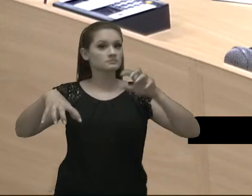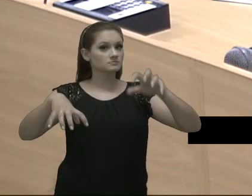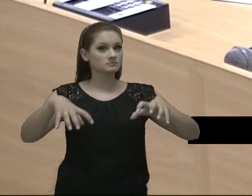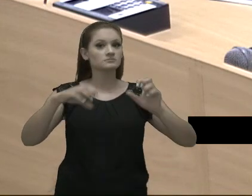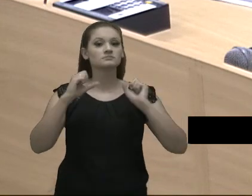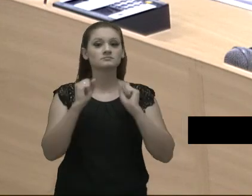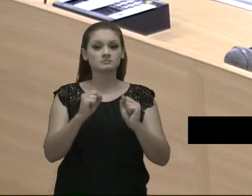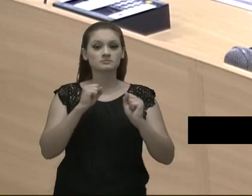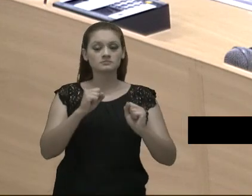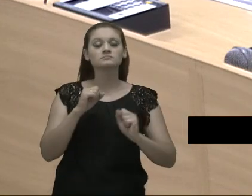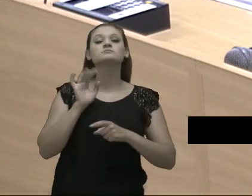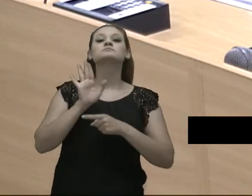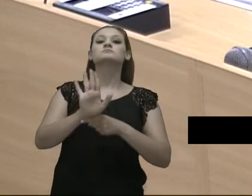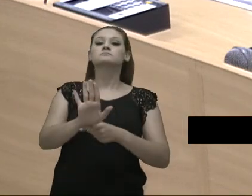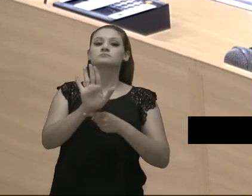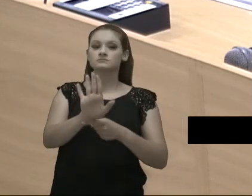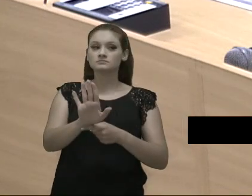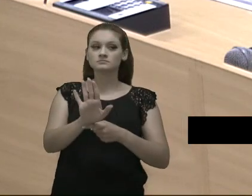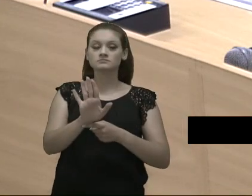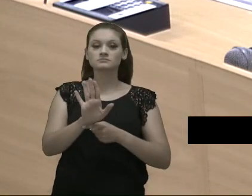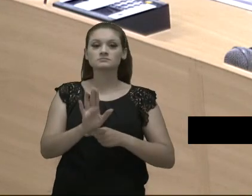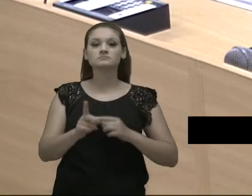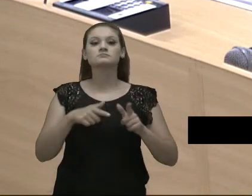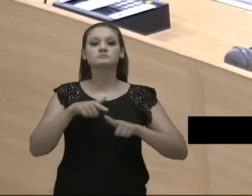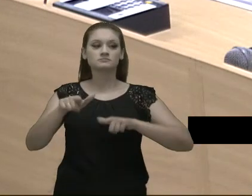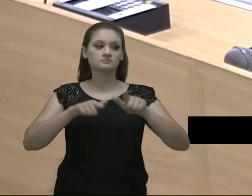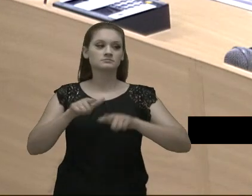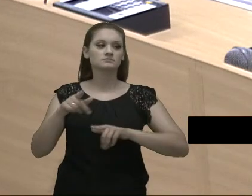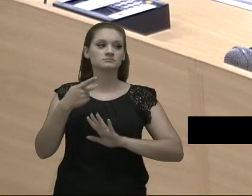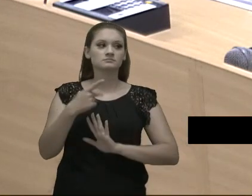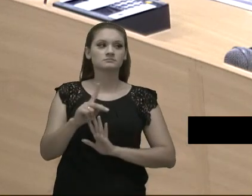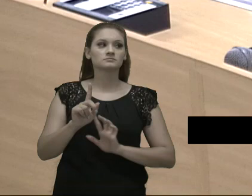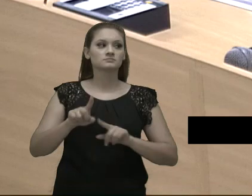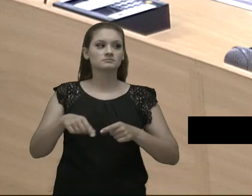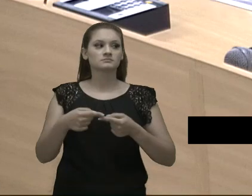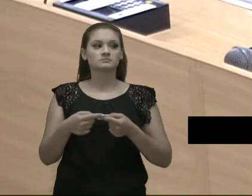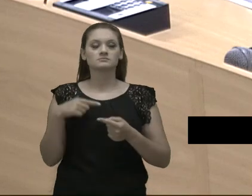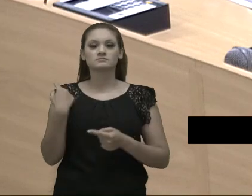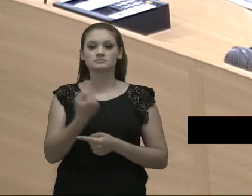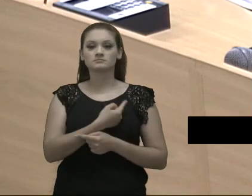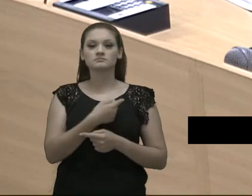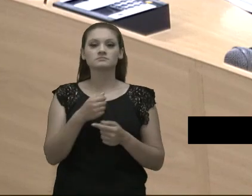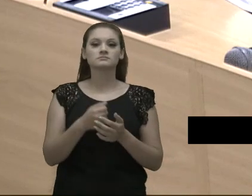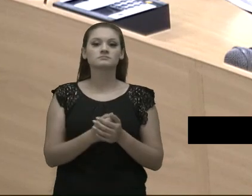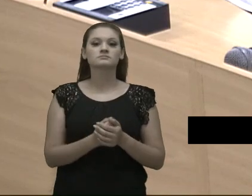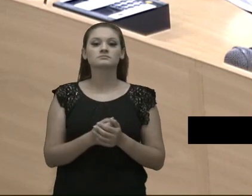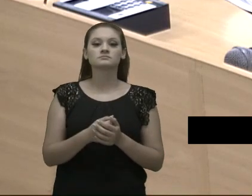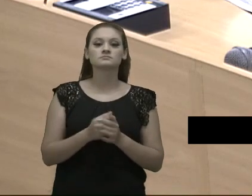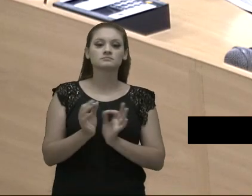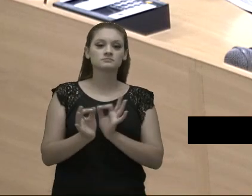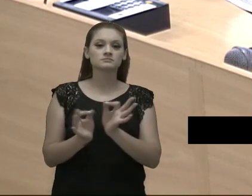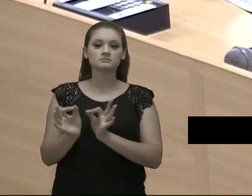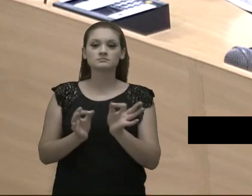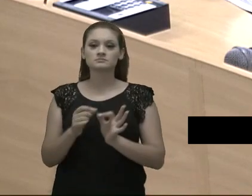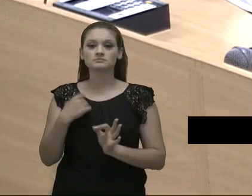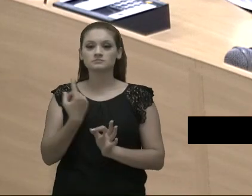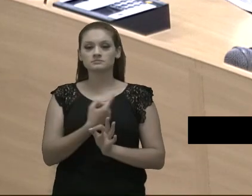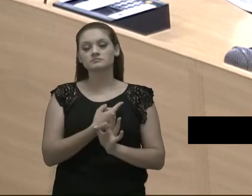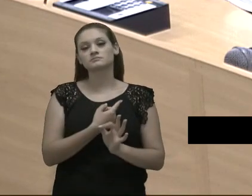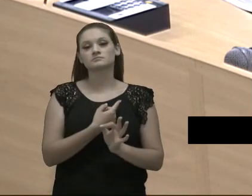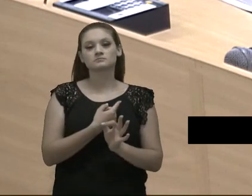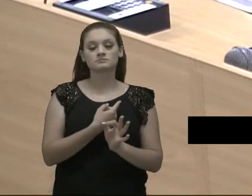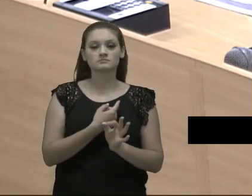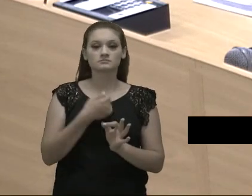poder suprir a demanda da carga horária deles, tá? Mas a gente vai, eu só queria fazer essa correção, porque a gente vai depois mandar